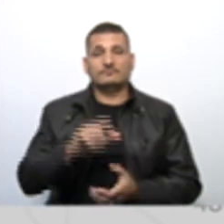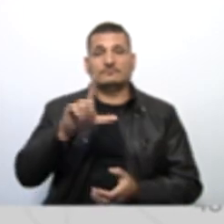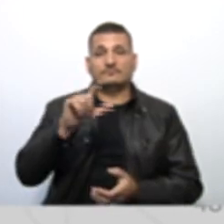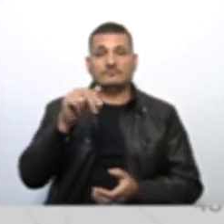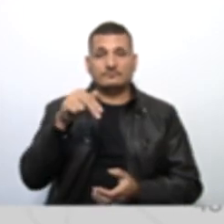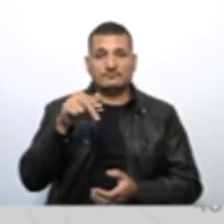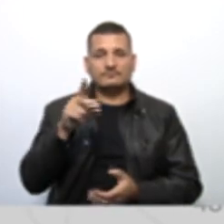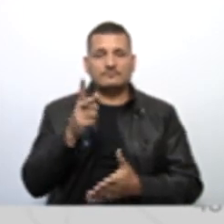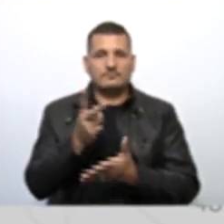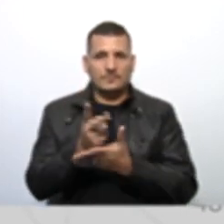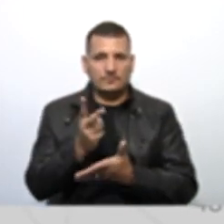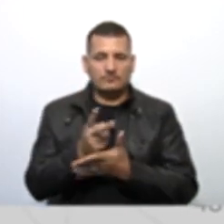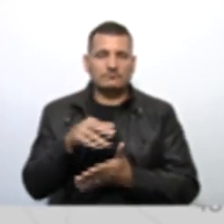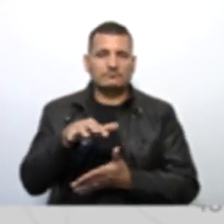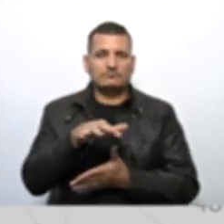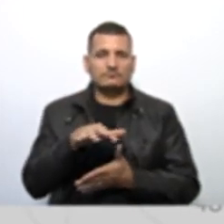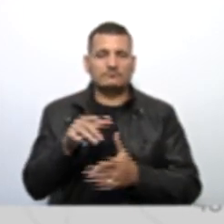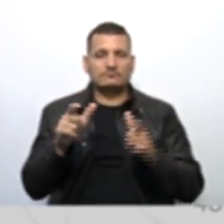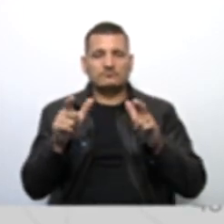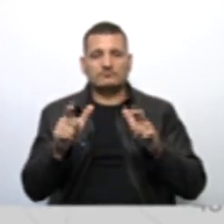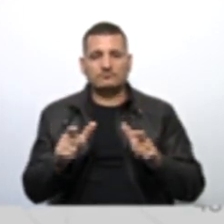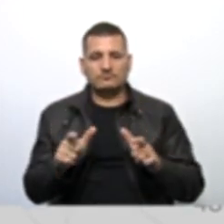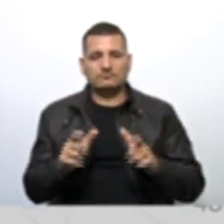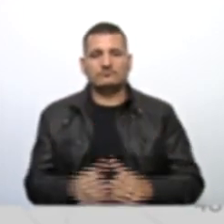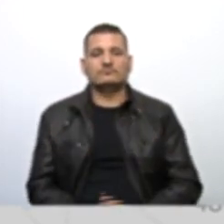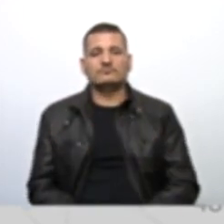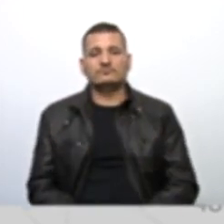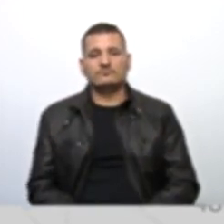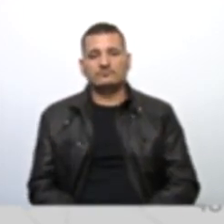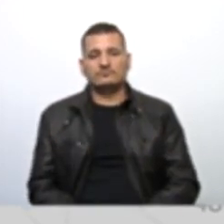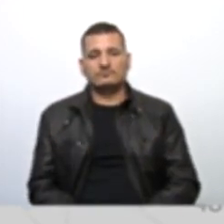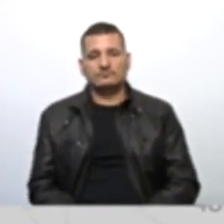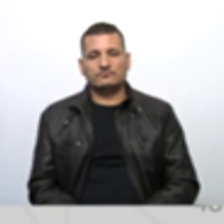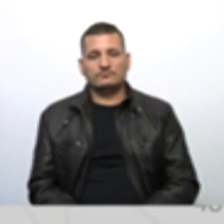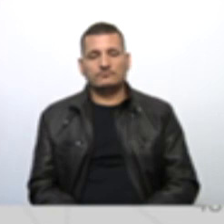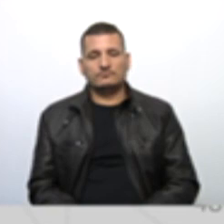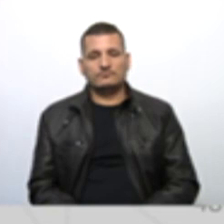ambiente, ok? Mesmo ambiente, pessoal.